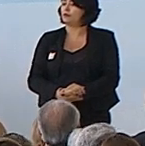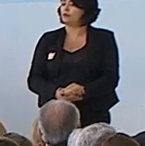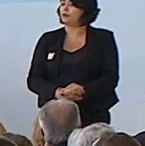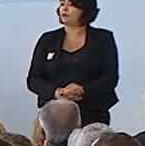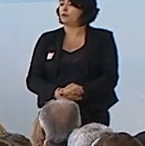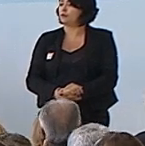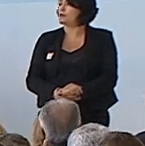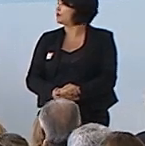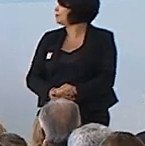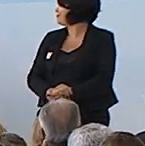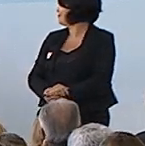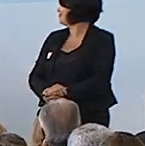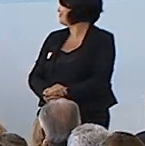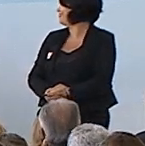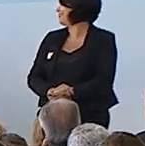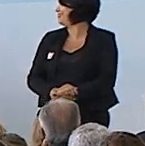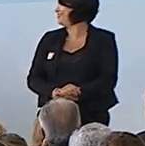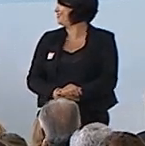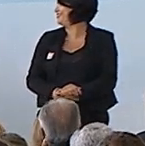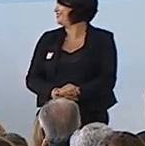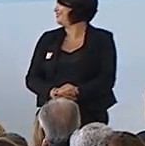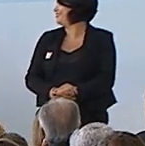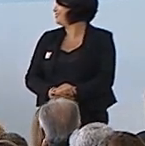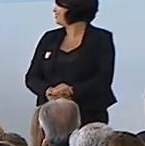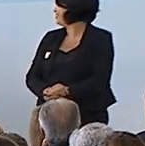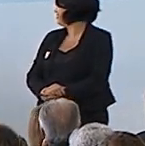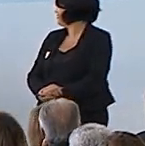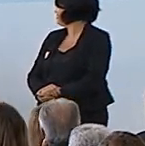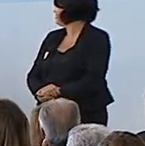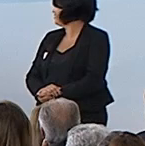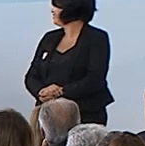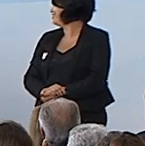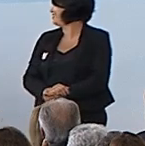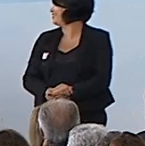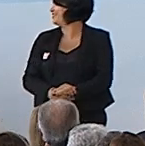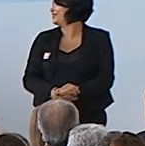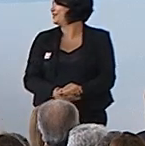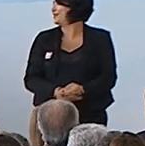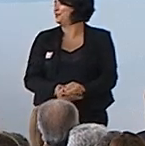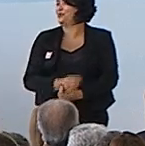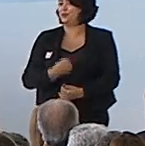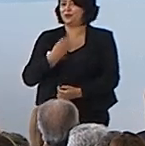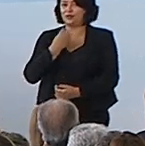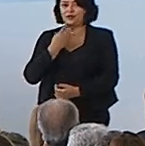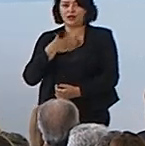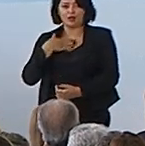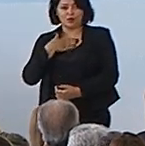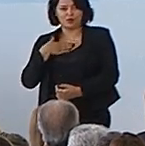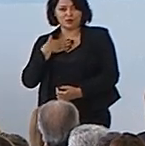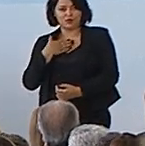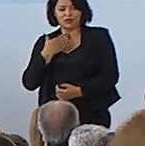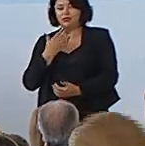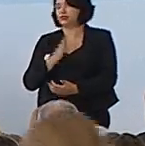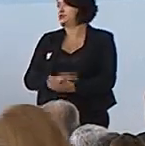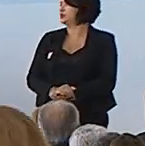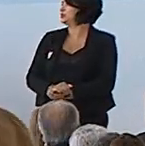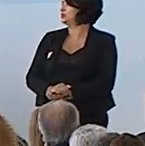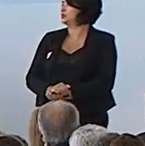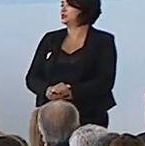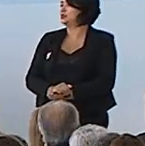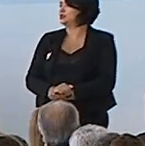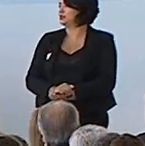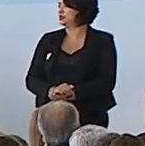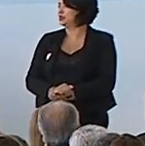tá gostando chefe Tá gostando meu chefe e o governador gostou posso também então tá bom